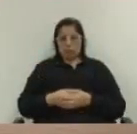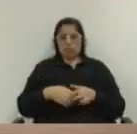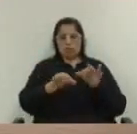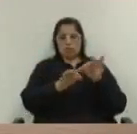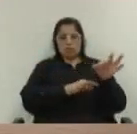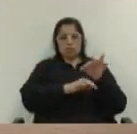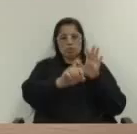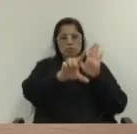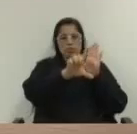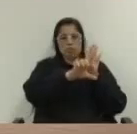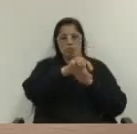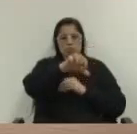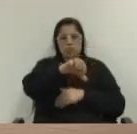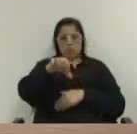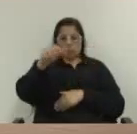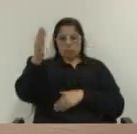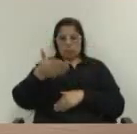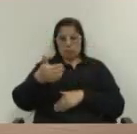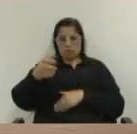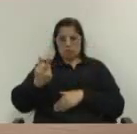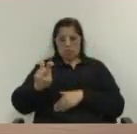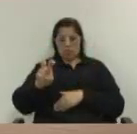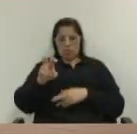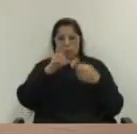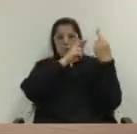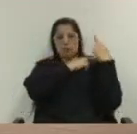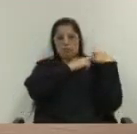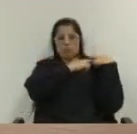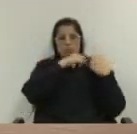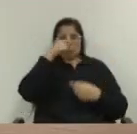número 99/2015, autor vereador Wilson Nunes Cerqueira,